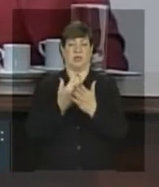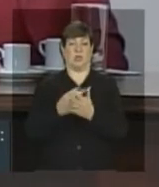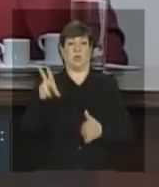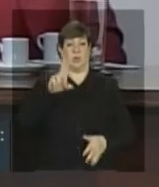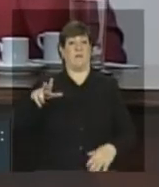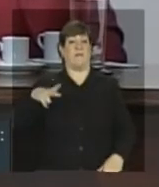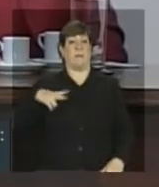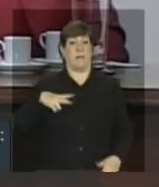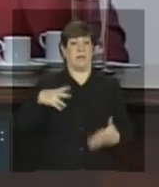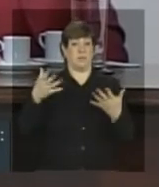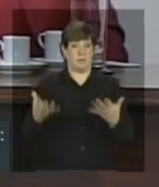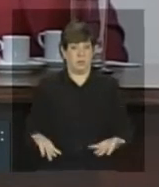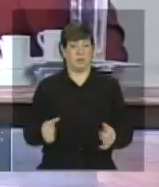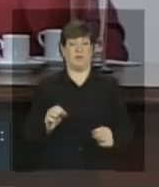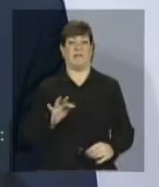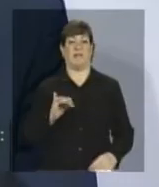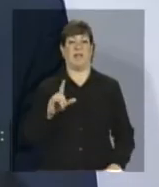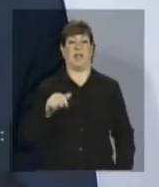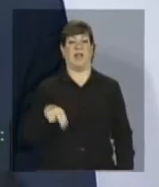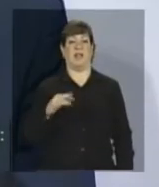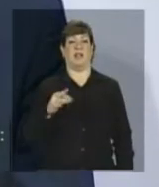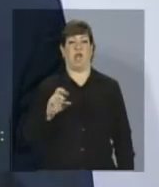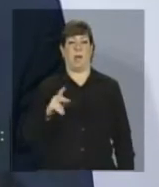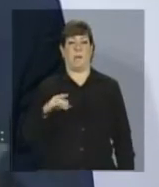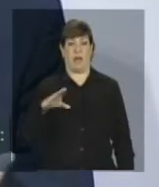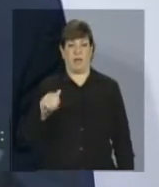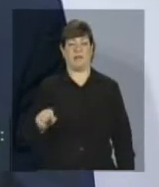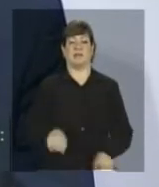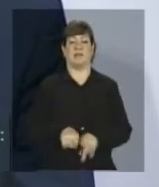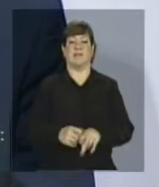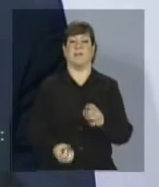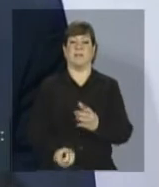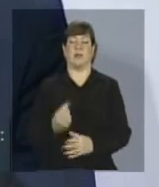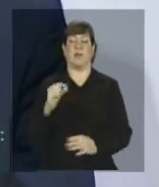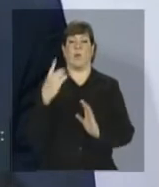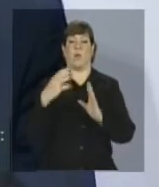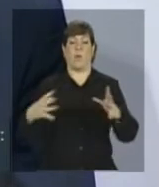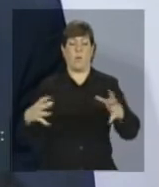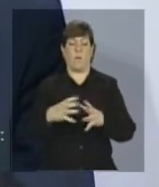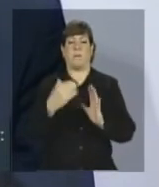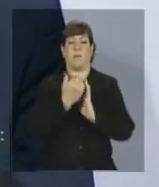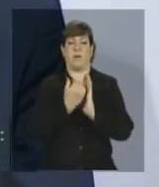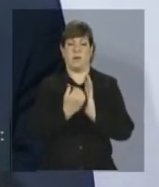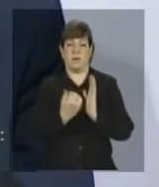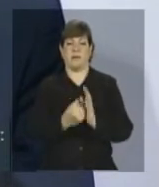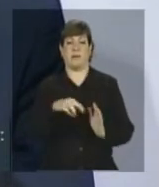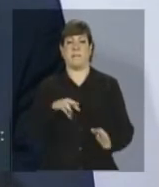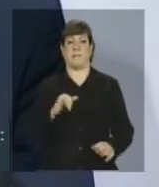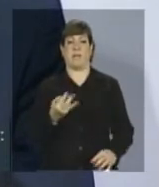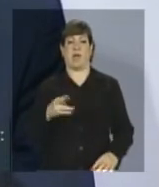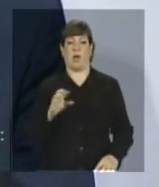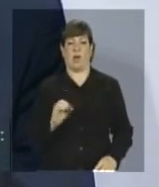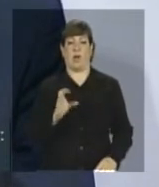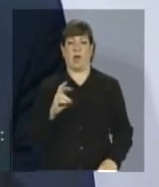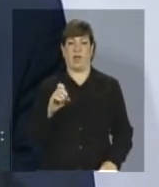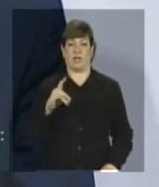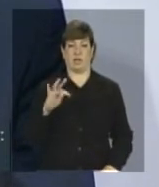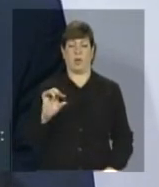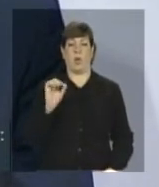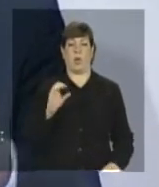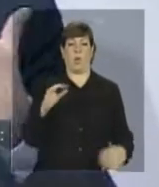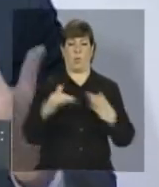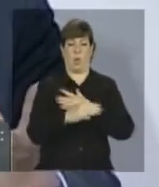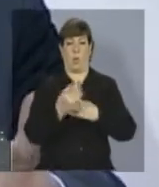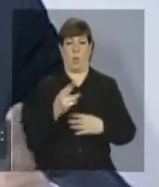universidades particulares, filantrópicas. Lançou um conjunto de programas, como o programa de microcrédito urbano.